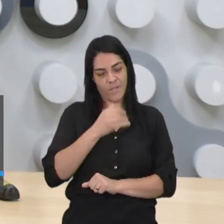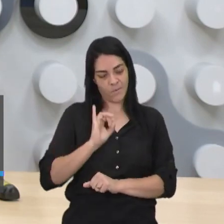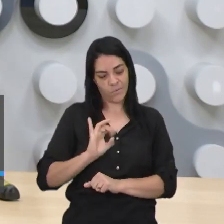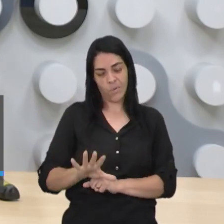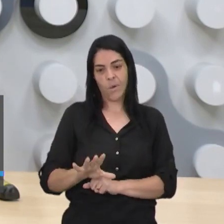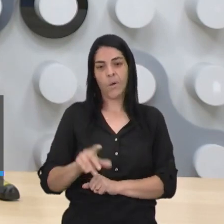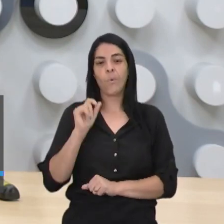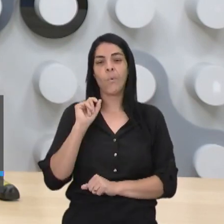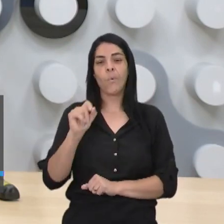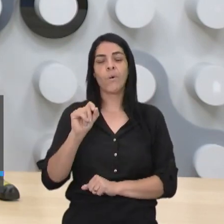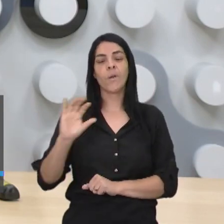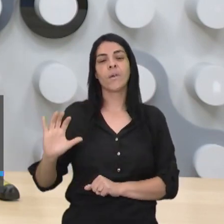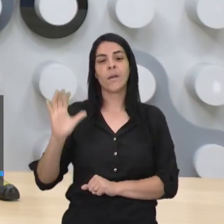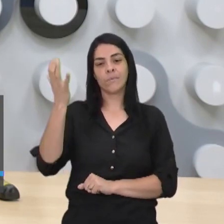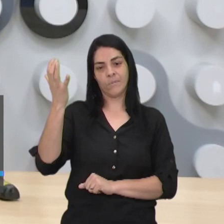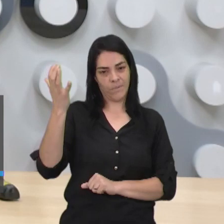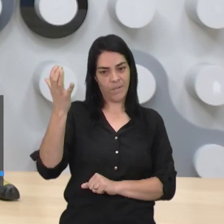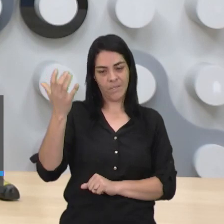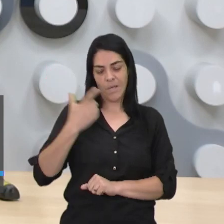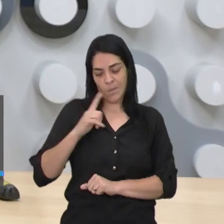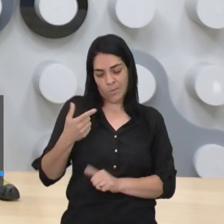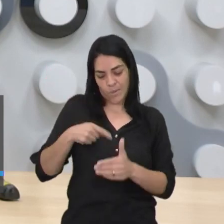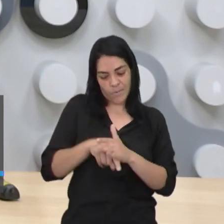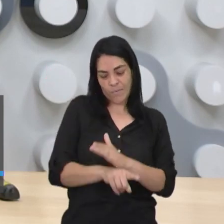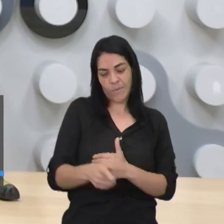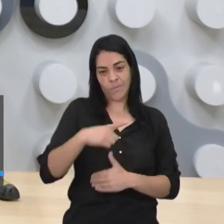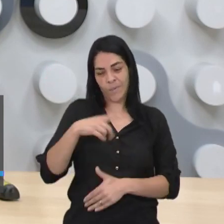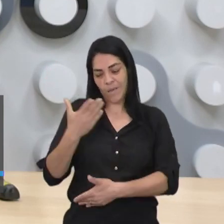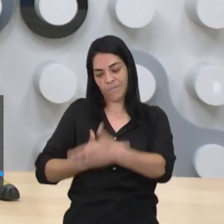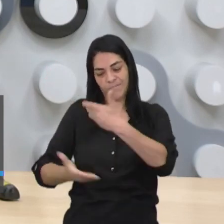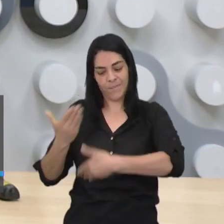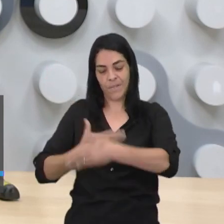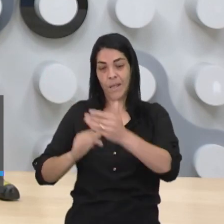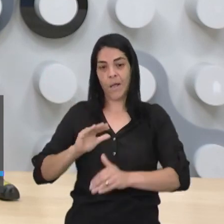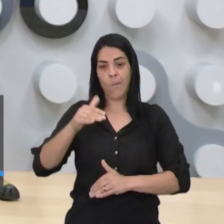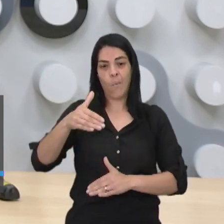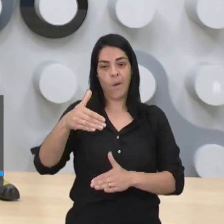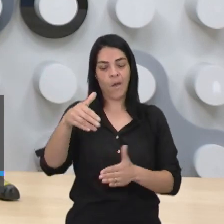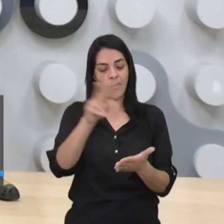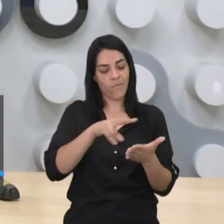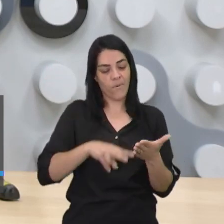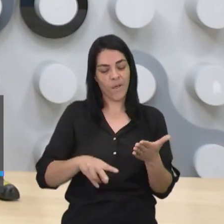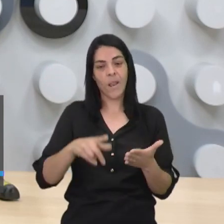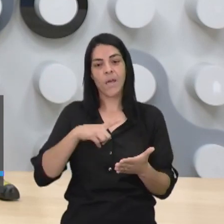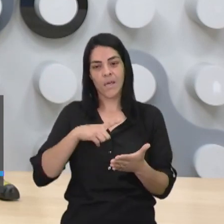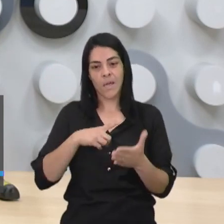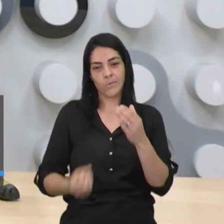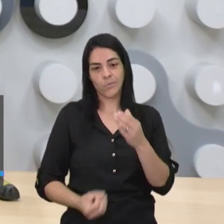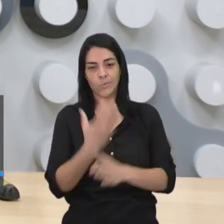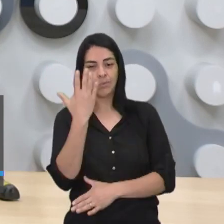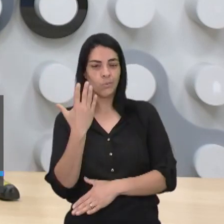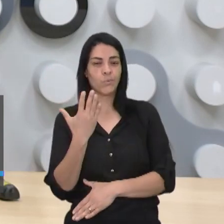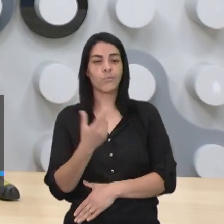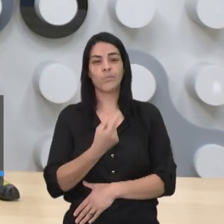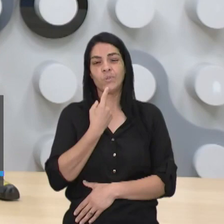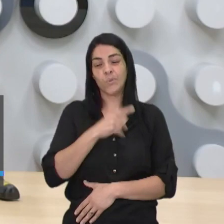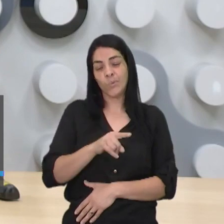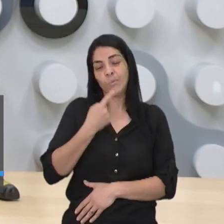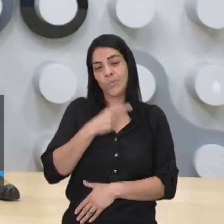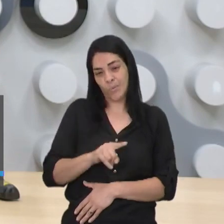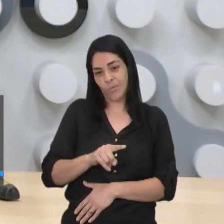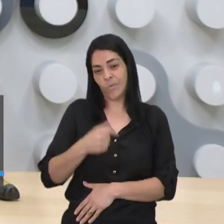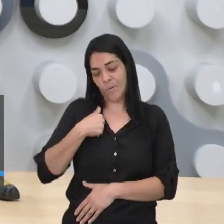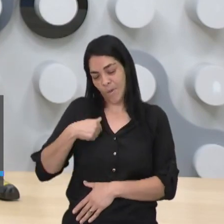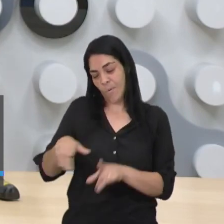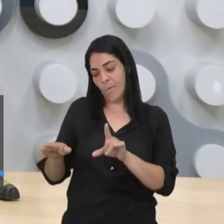problema disso? Você não se aprofunda e não consegue interagir. Às vezes, quando você vai ler, começa a surgir dúvidas, que era isso que acontecia com a minha pessoa, quando eu